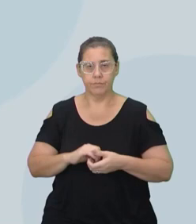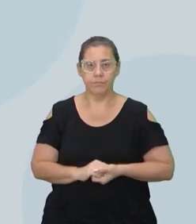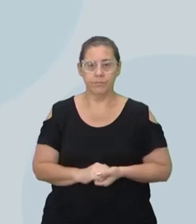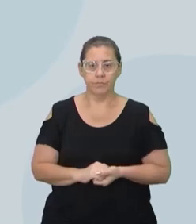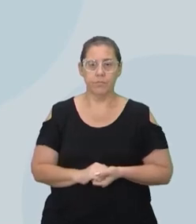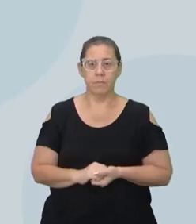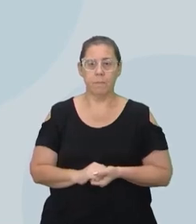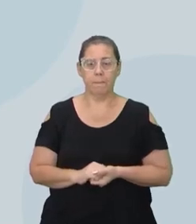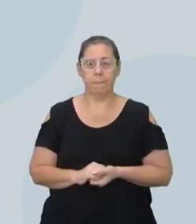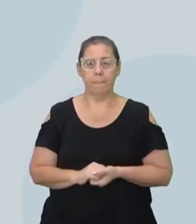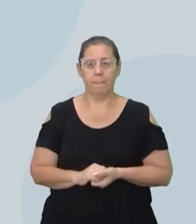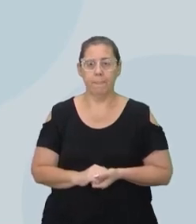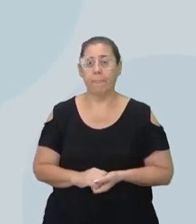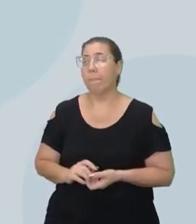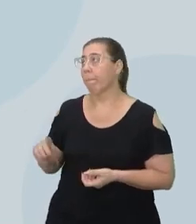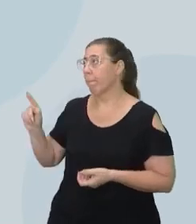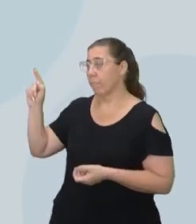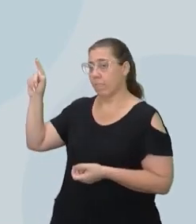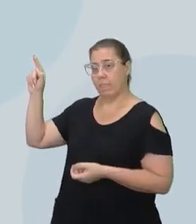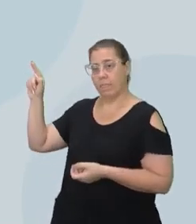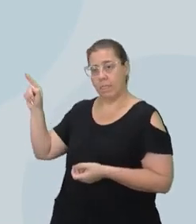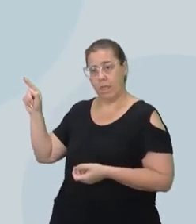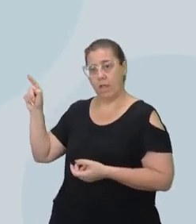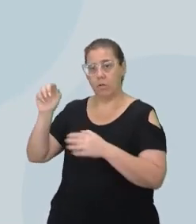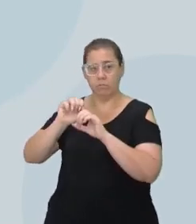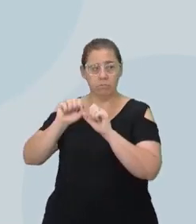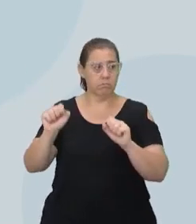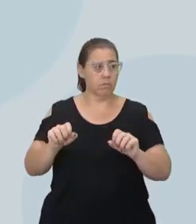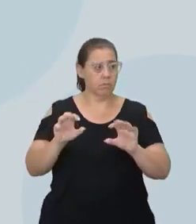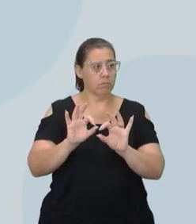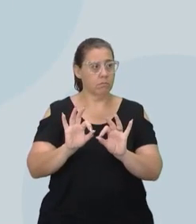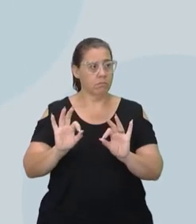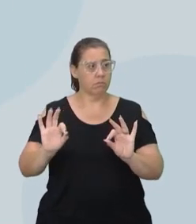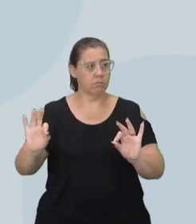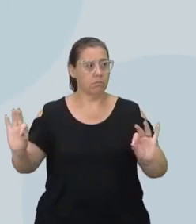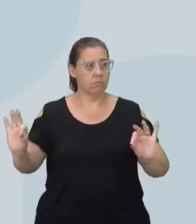z. Isso daqui em sistema linear.